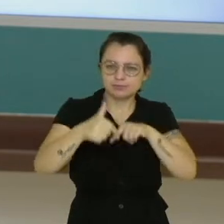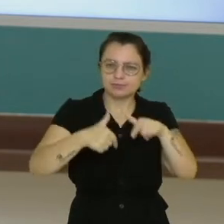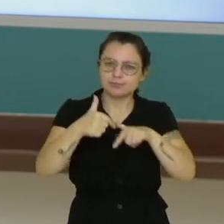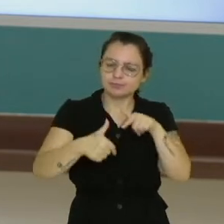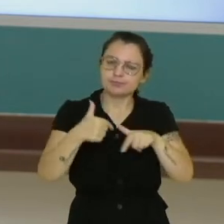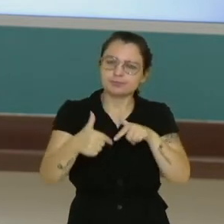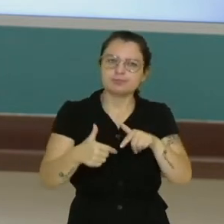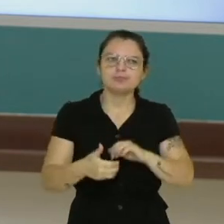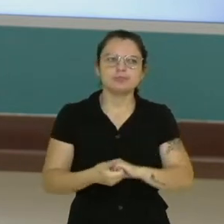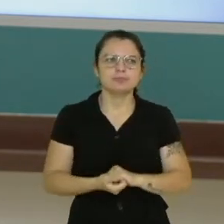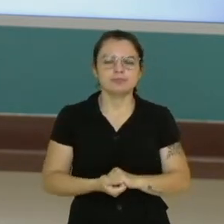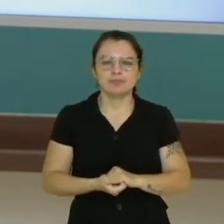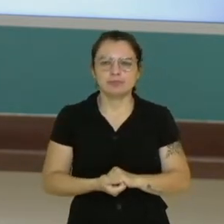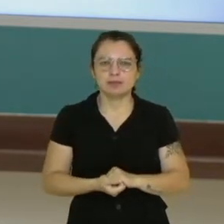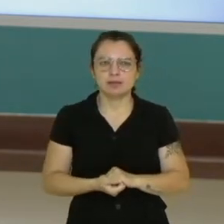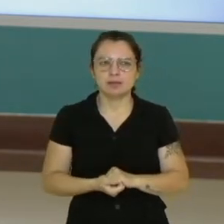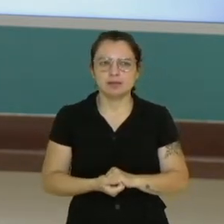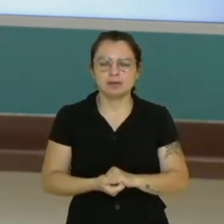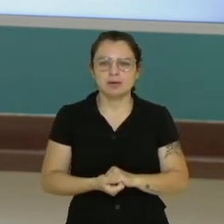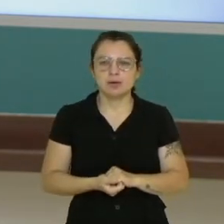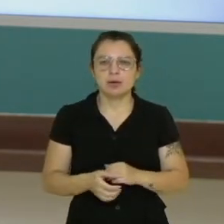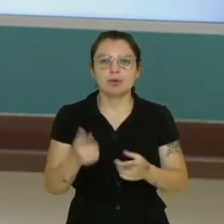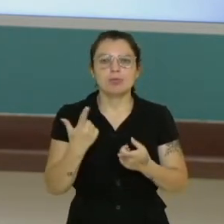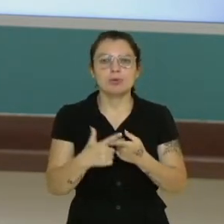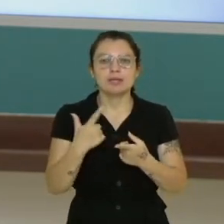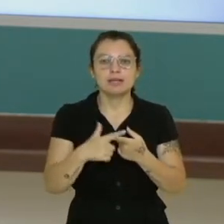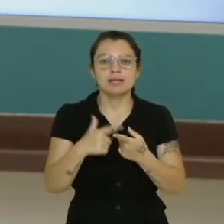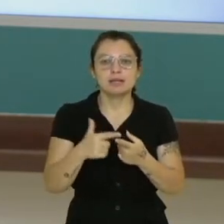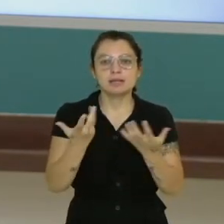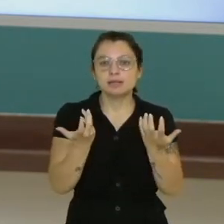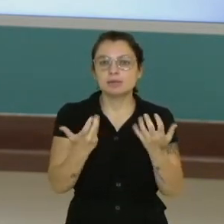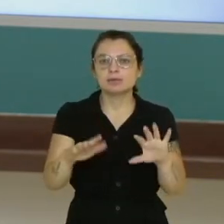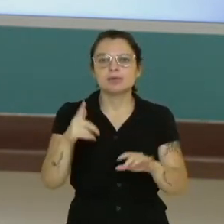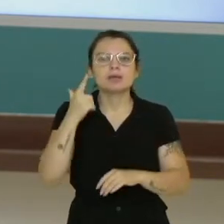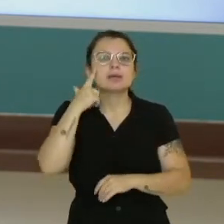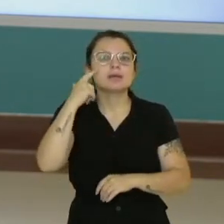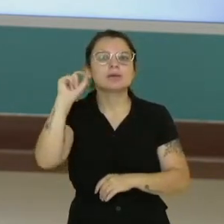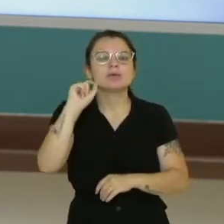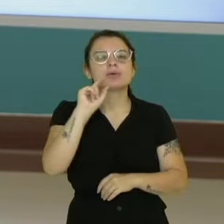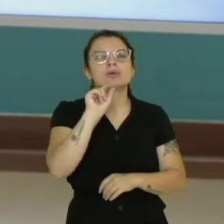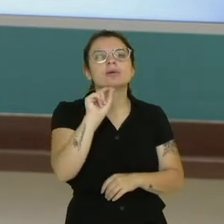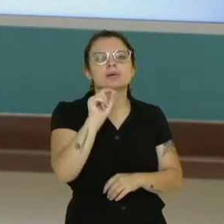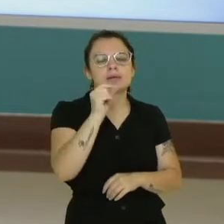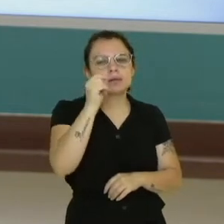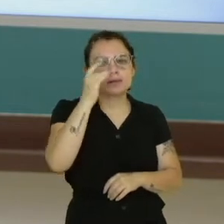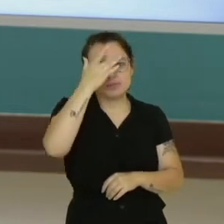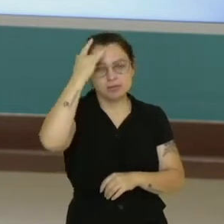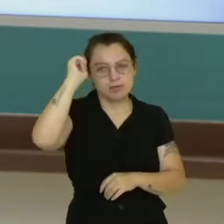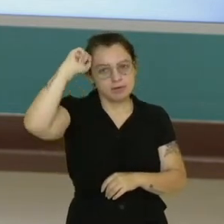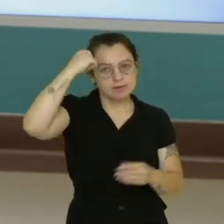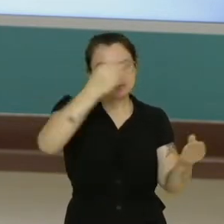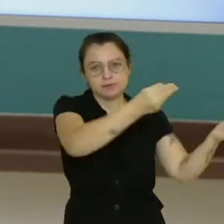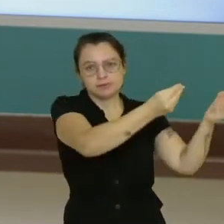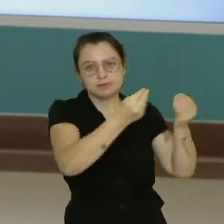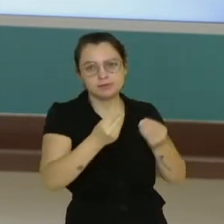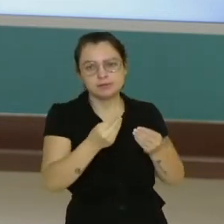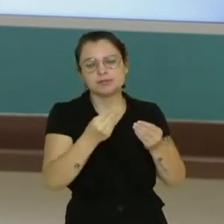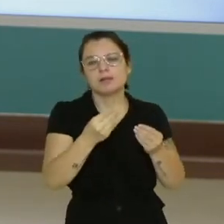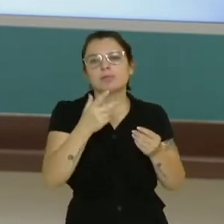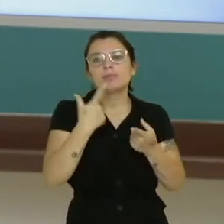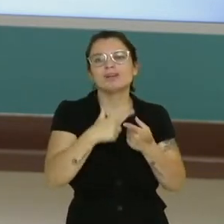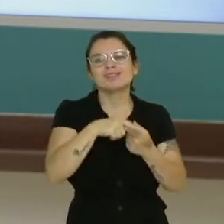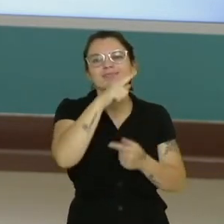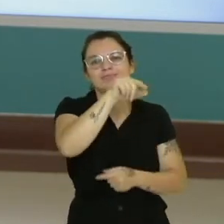de não trazer o africano devidamente para o governo brasileiro. Eles foram negados de sua cidadania, de seus